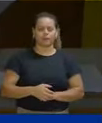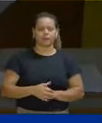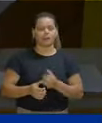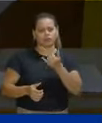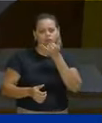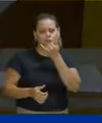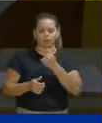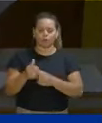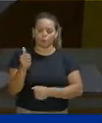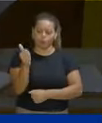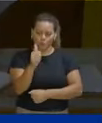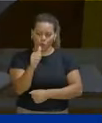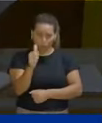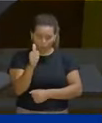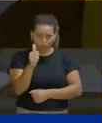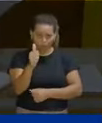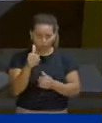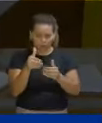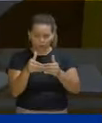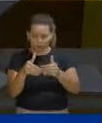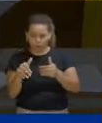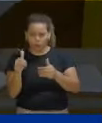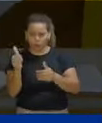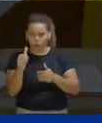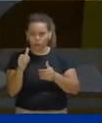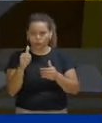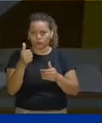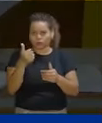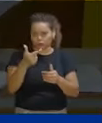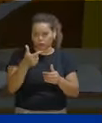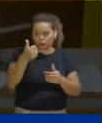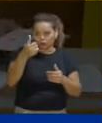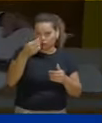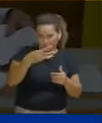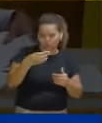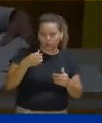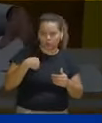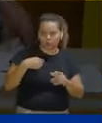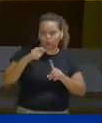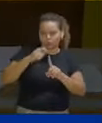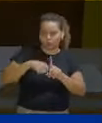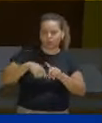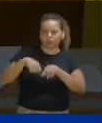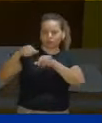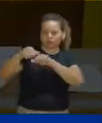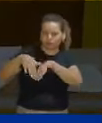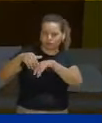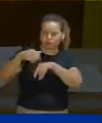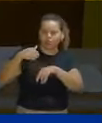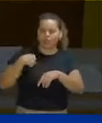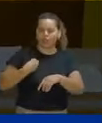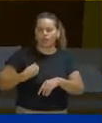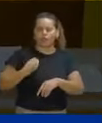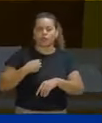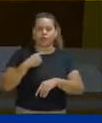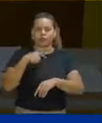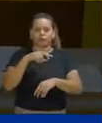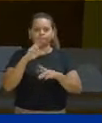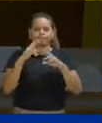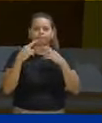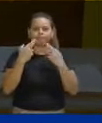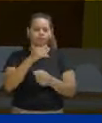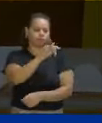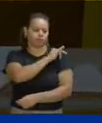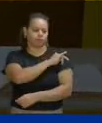11, a partir do dia 11, 12 e 13, e eu explico, porque na condição de